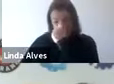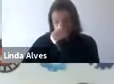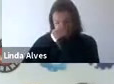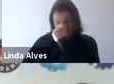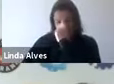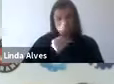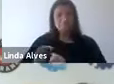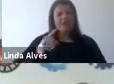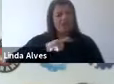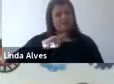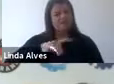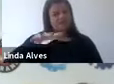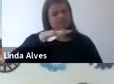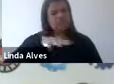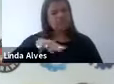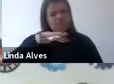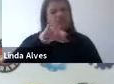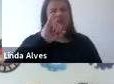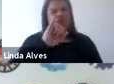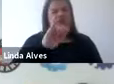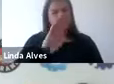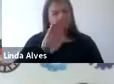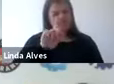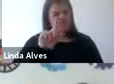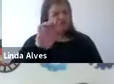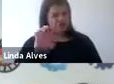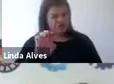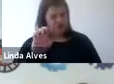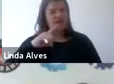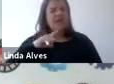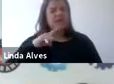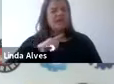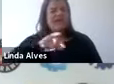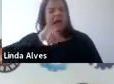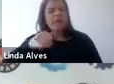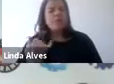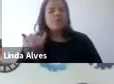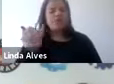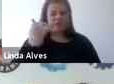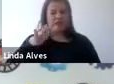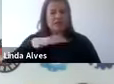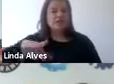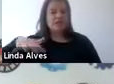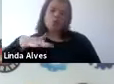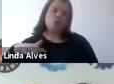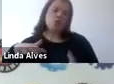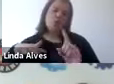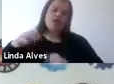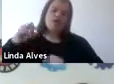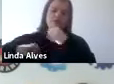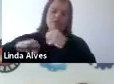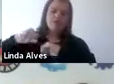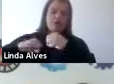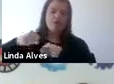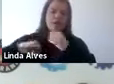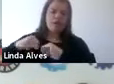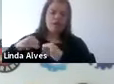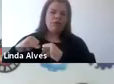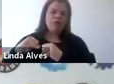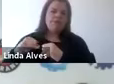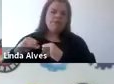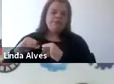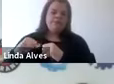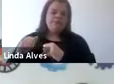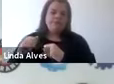existe um setor que se aproveita mais desse tipo de contrato, que não é exatamente o nosso setor aqui, porque o nosso trabalhador é um trabalhador